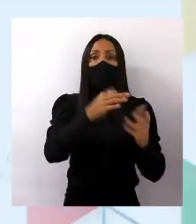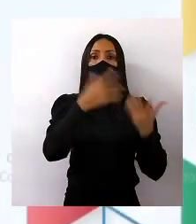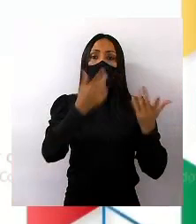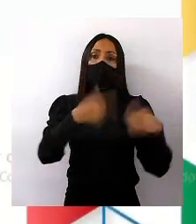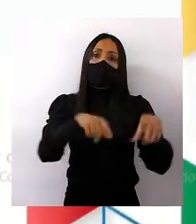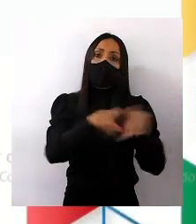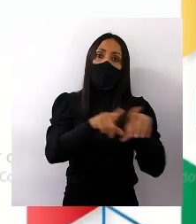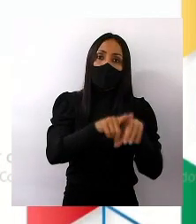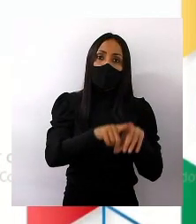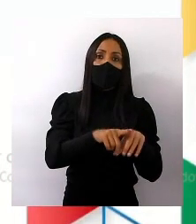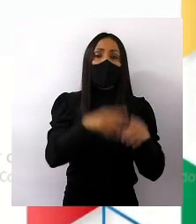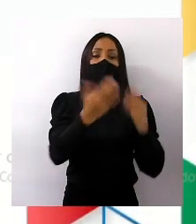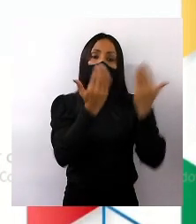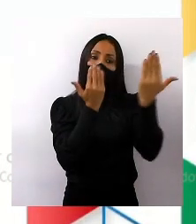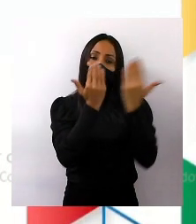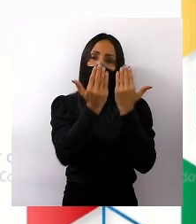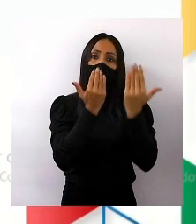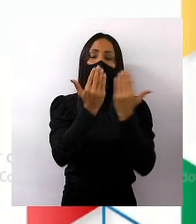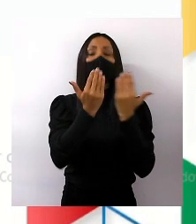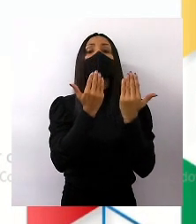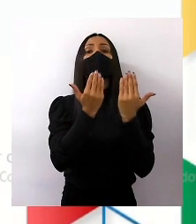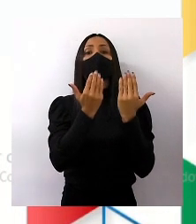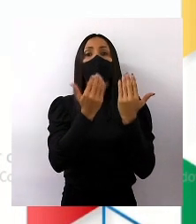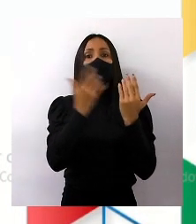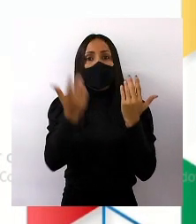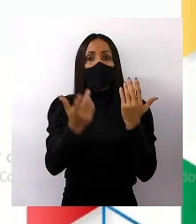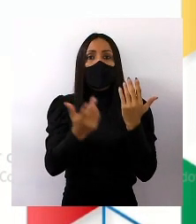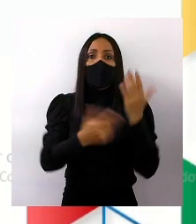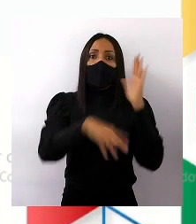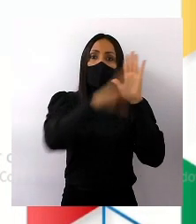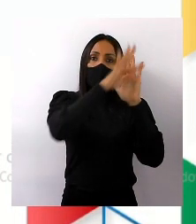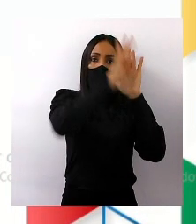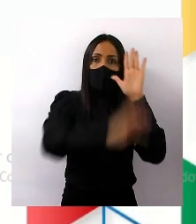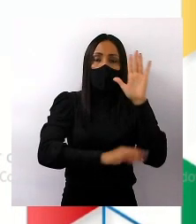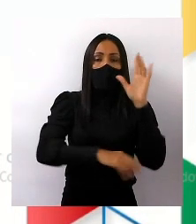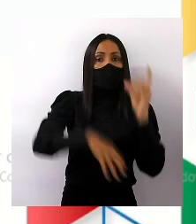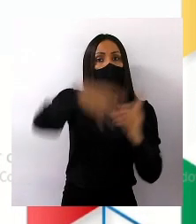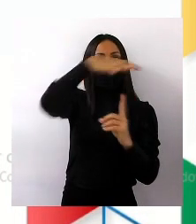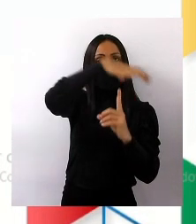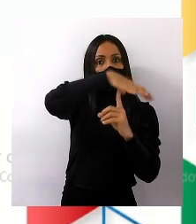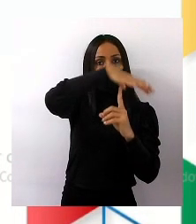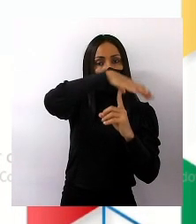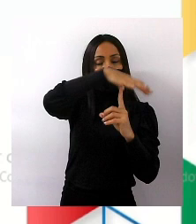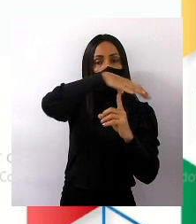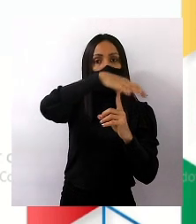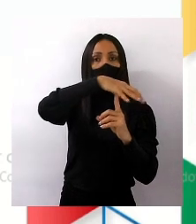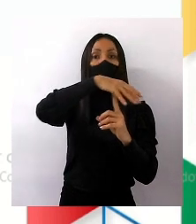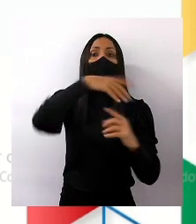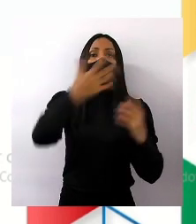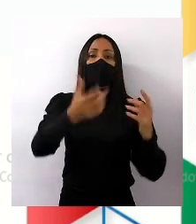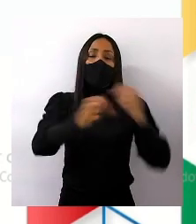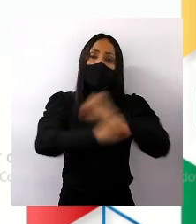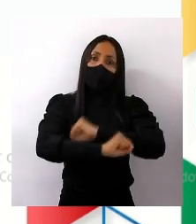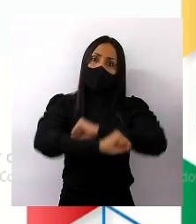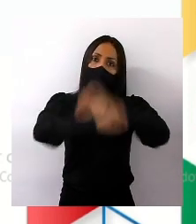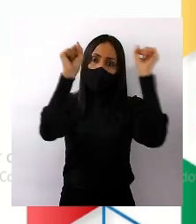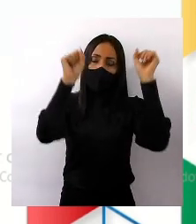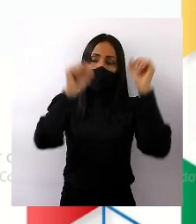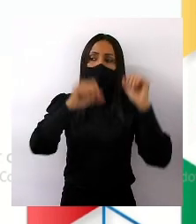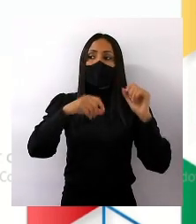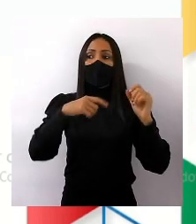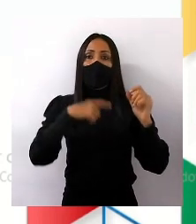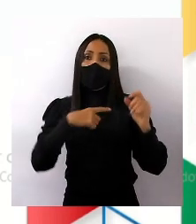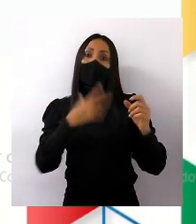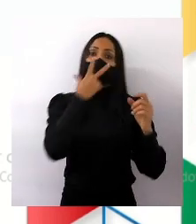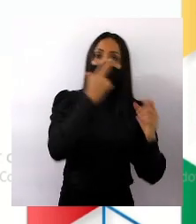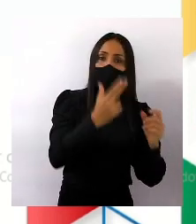bem Vinícius comparou esse formato de cogumelo que você vê aí, ó, a bomba atômica ao explodir, ela tem um formato de cogumelo e